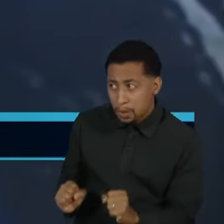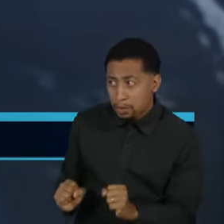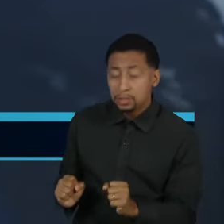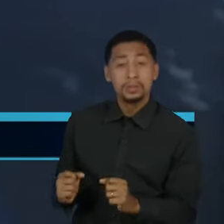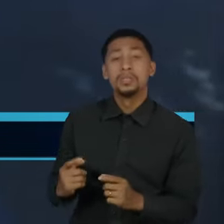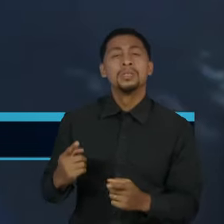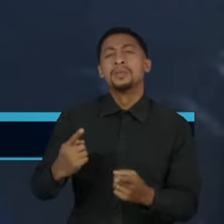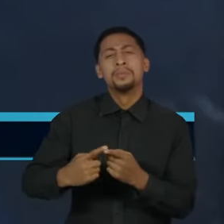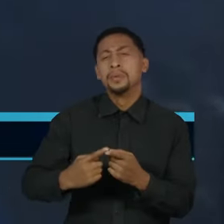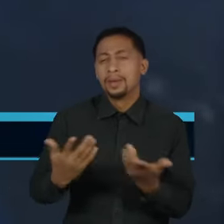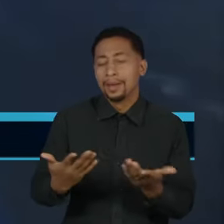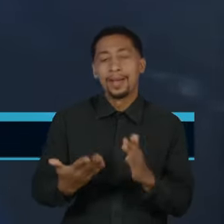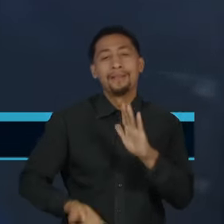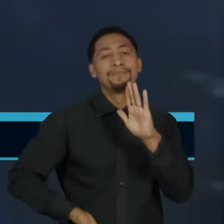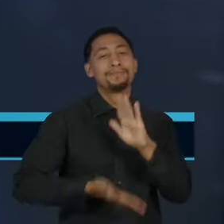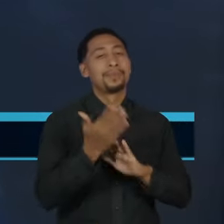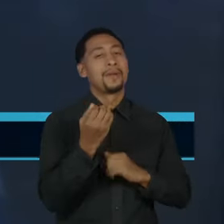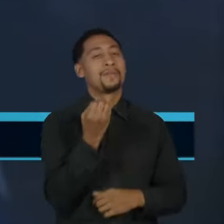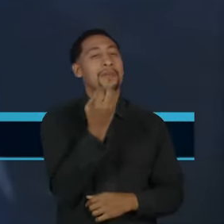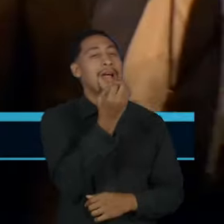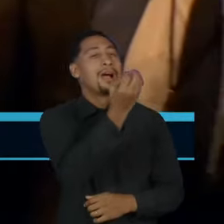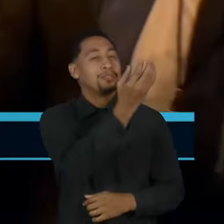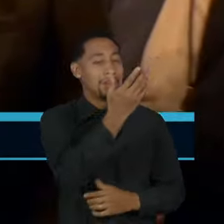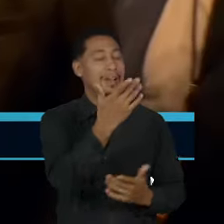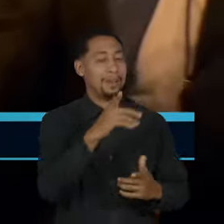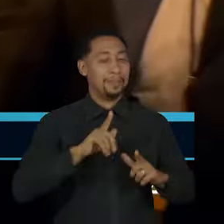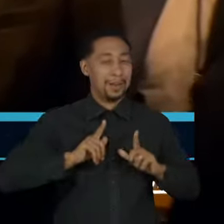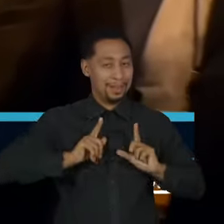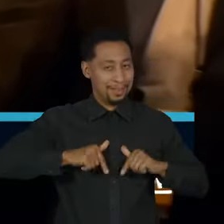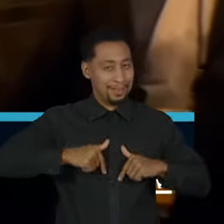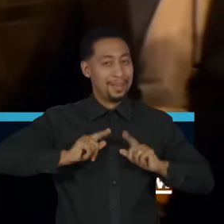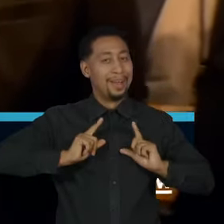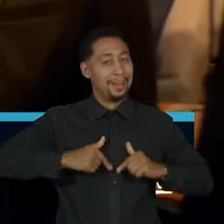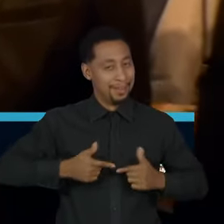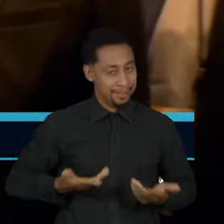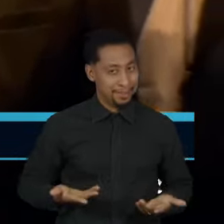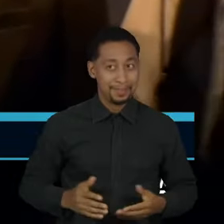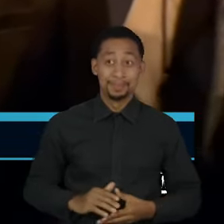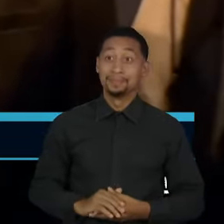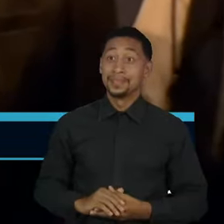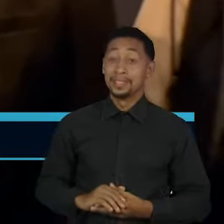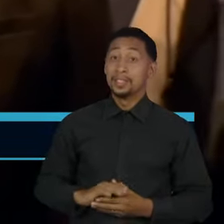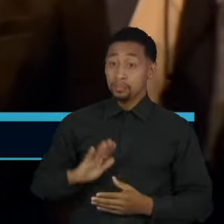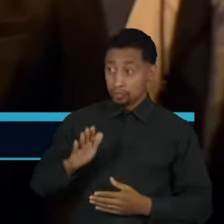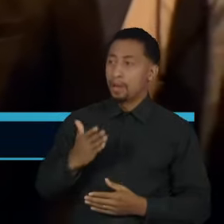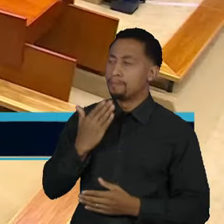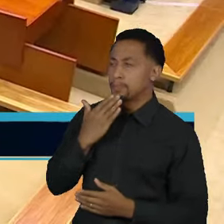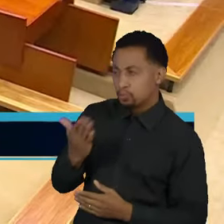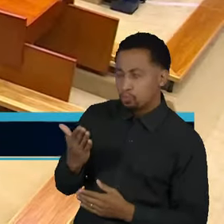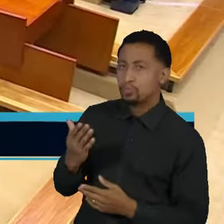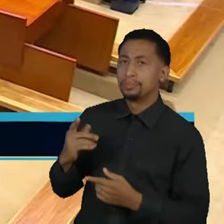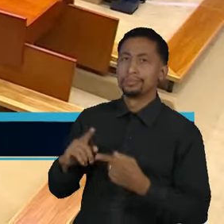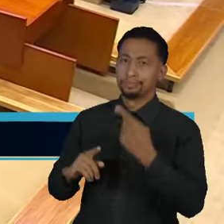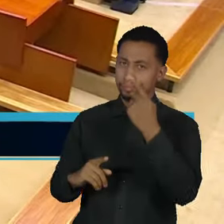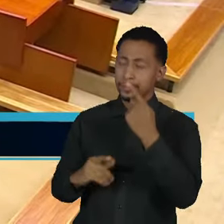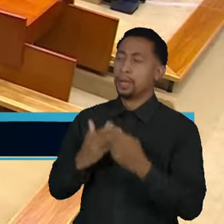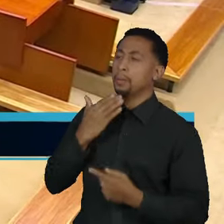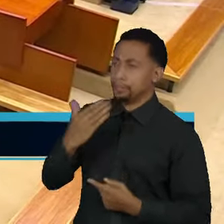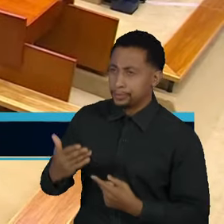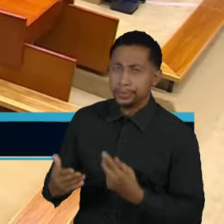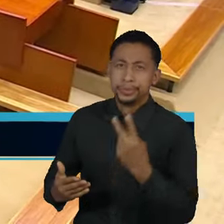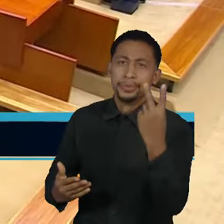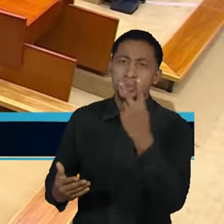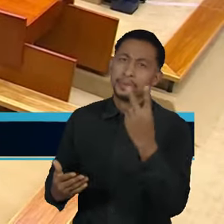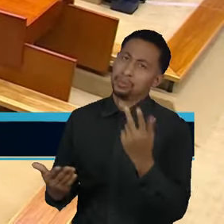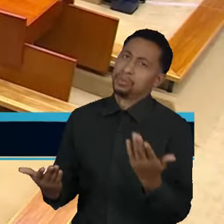usar o documento para fazer uma visita a Israel. Essa é a segunda vez que Jair Bolsonaro pede ao Supremo Tribunal Federal